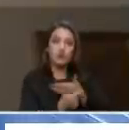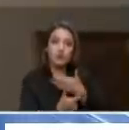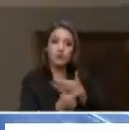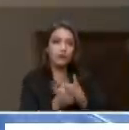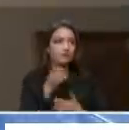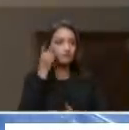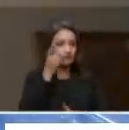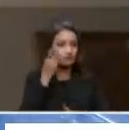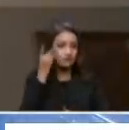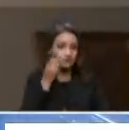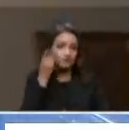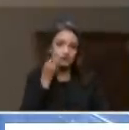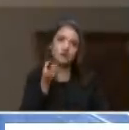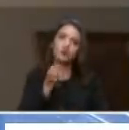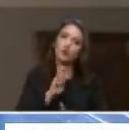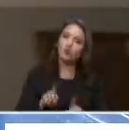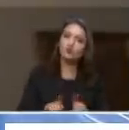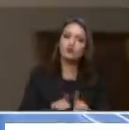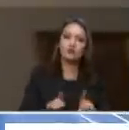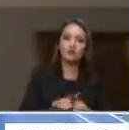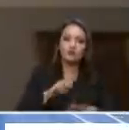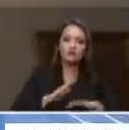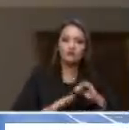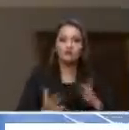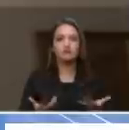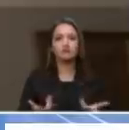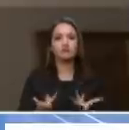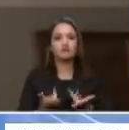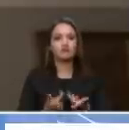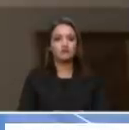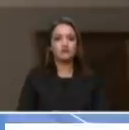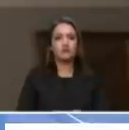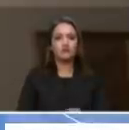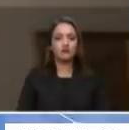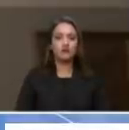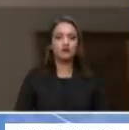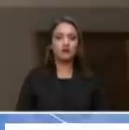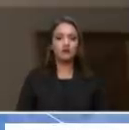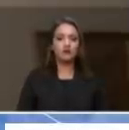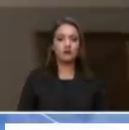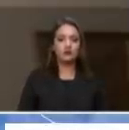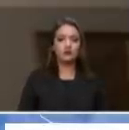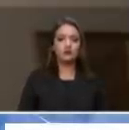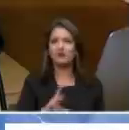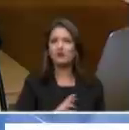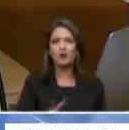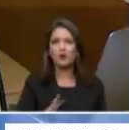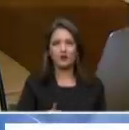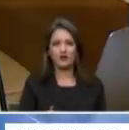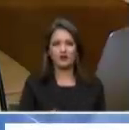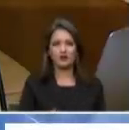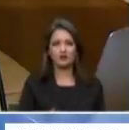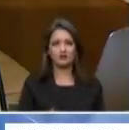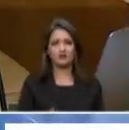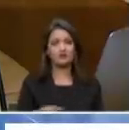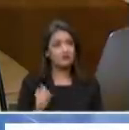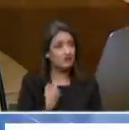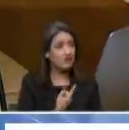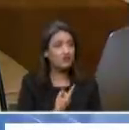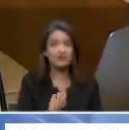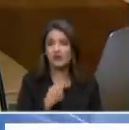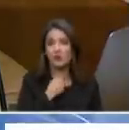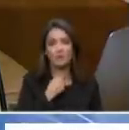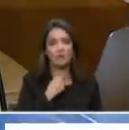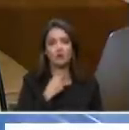eventual decisão do Supremo. Professor, em relação aos direitos políticos, né, ainda há essa dúvida se ele